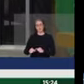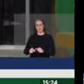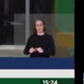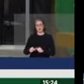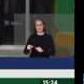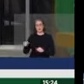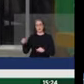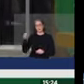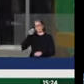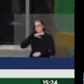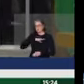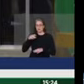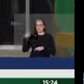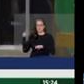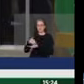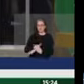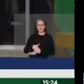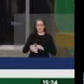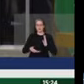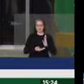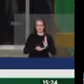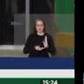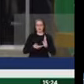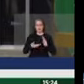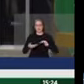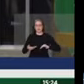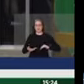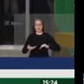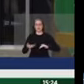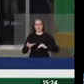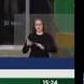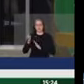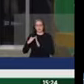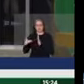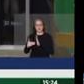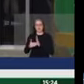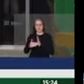Ataque a esse Congresso, ataque ao Supremo, ataque ao Palácio do Planalto. A verdade virá.